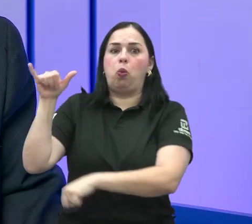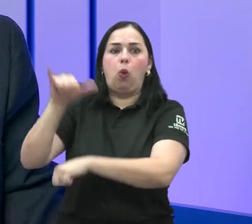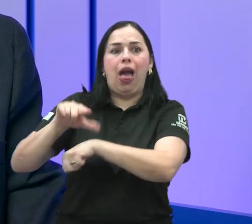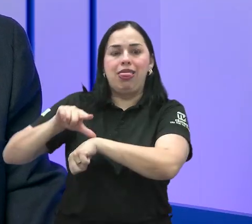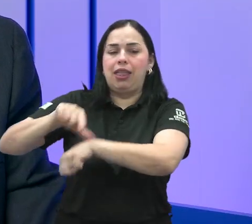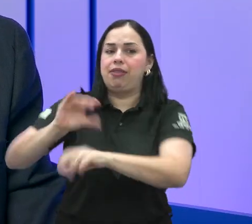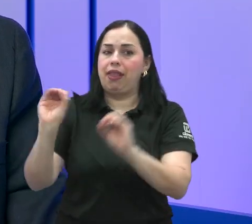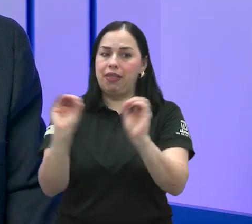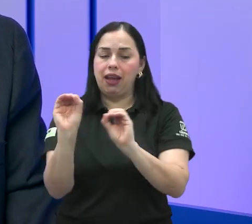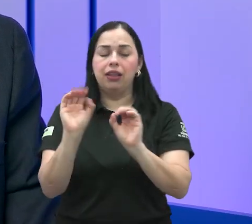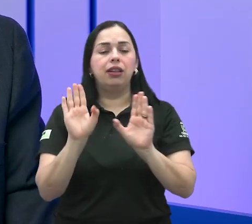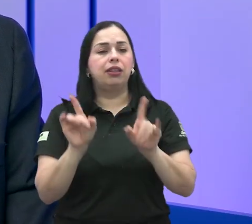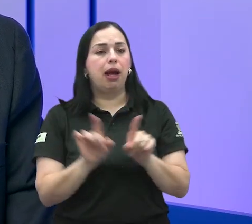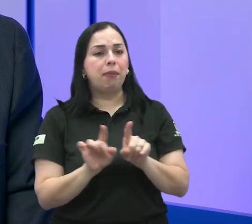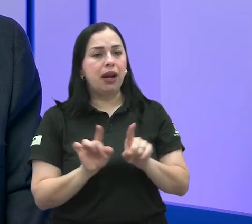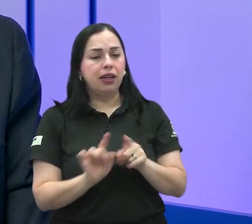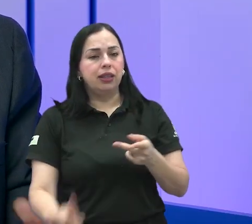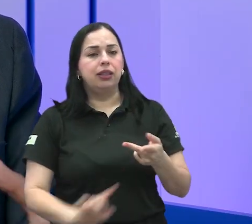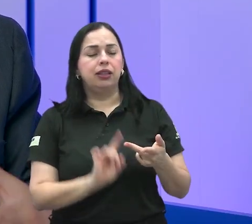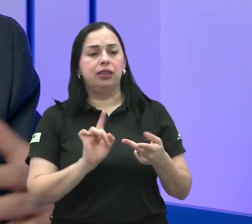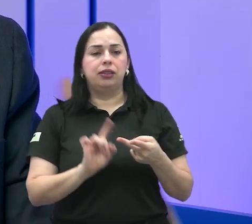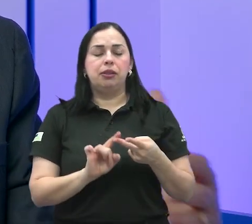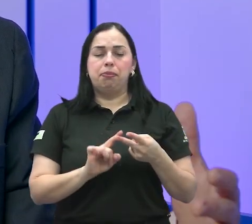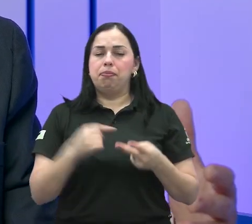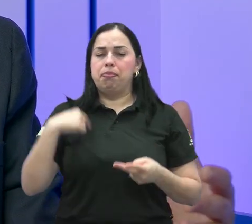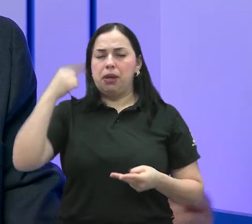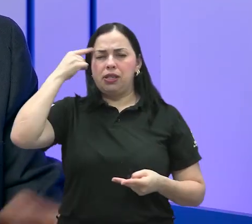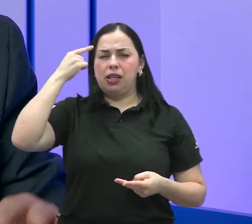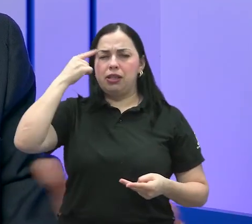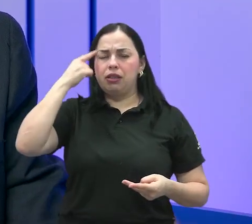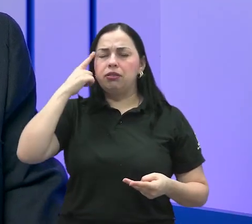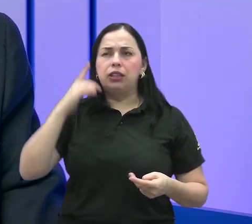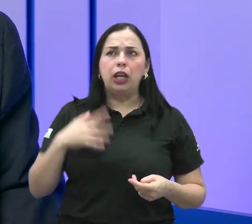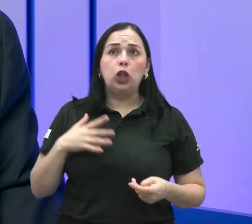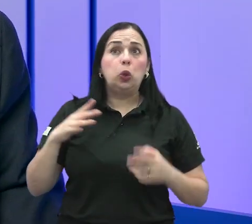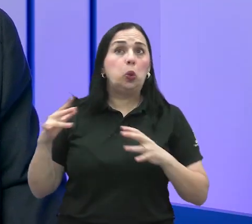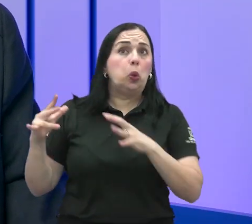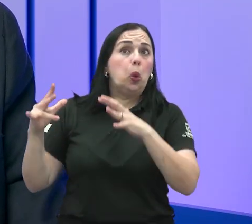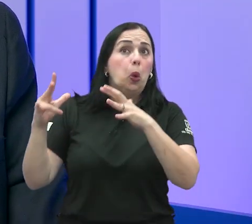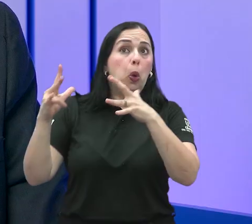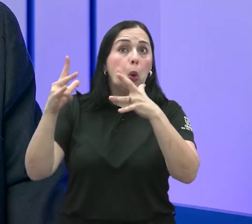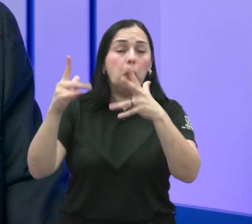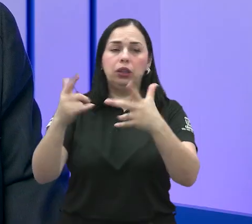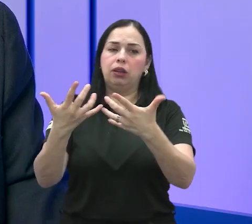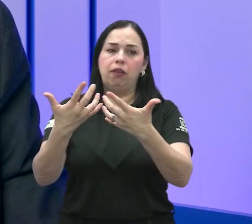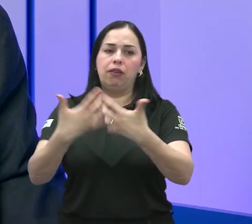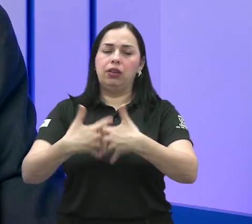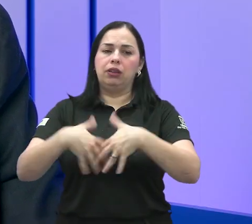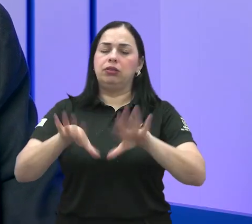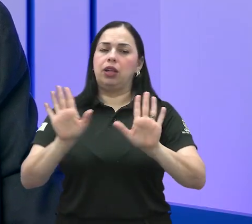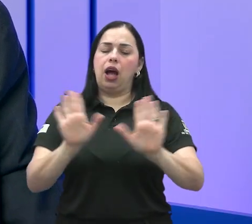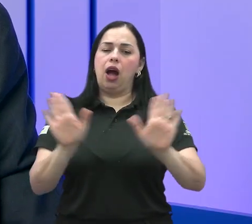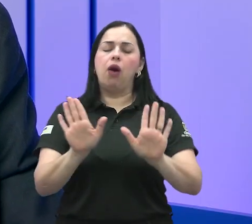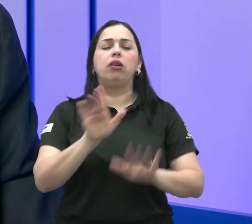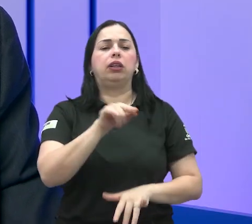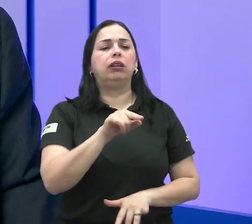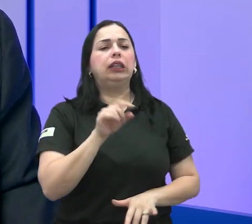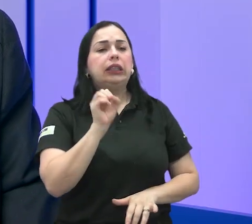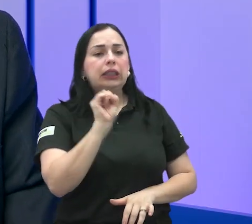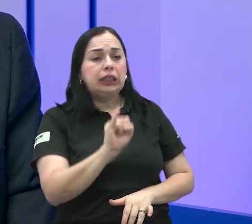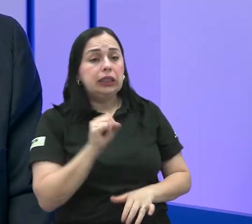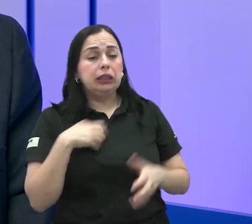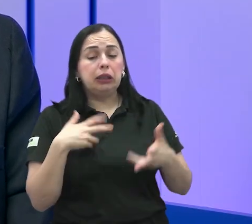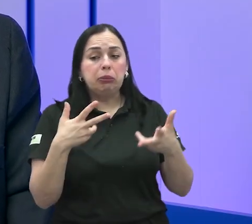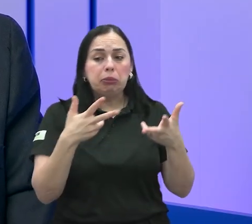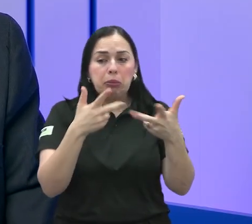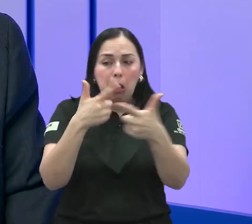voos. E a gente não pode dizer que, no macro, tudo não funciona. Quando a gente percebe que tem um problema conosco, a gente costuma